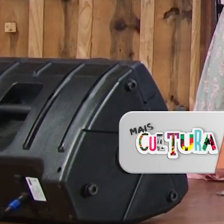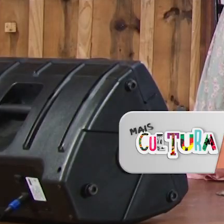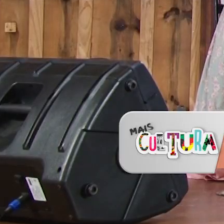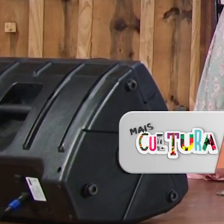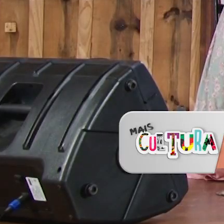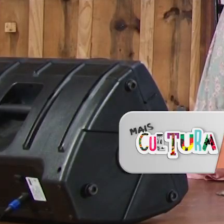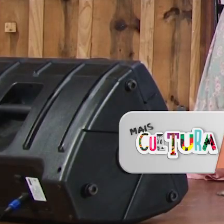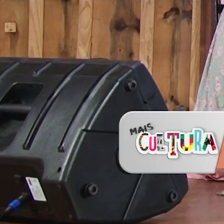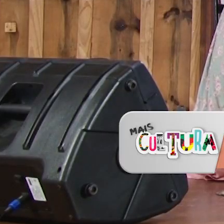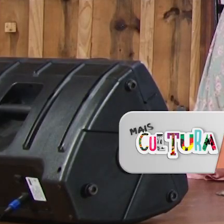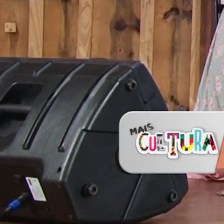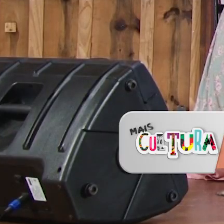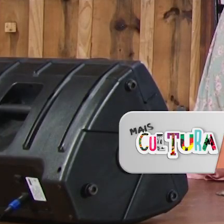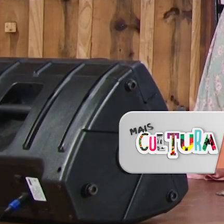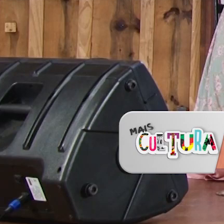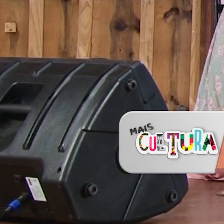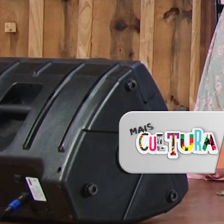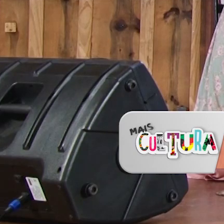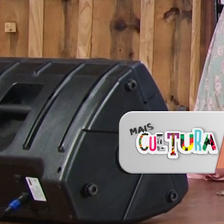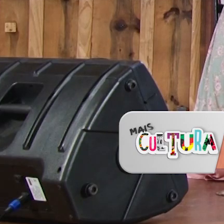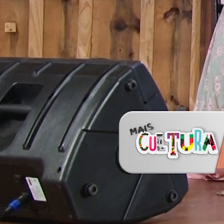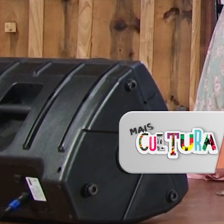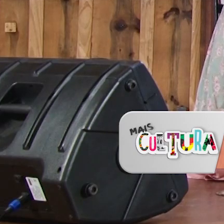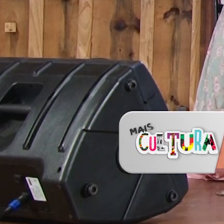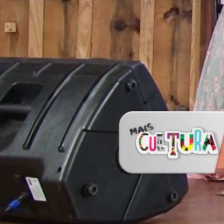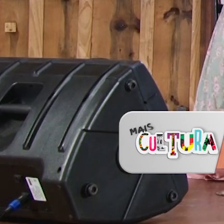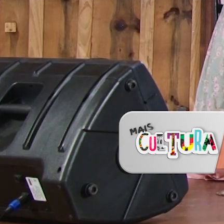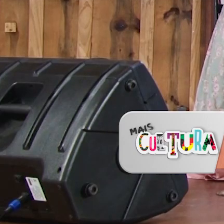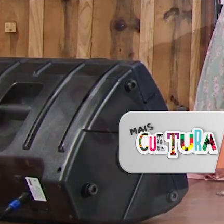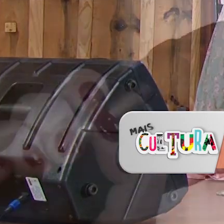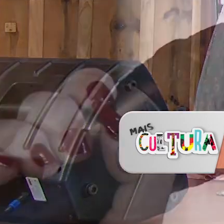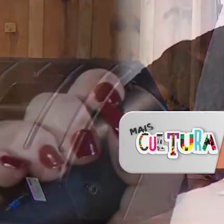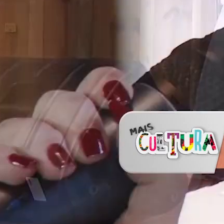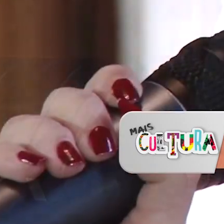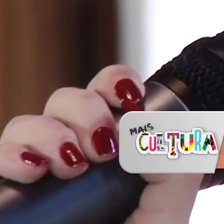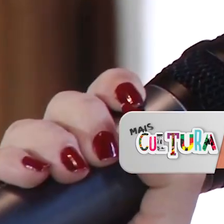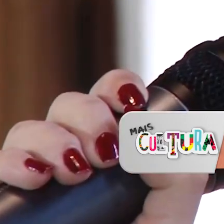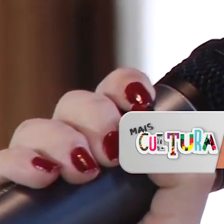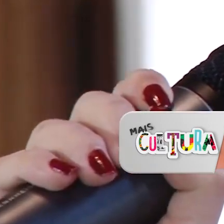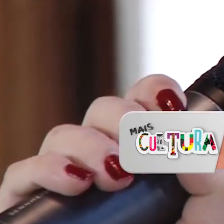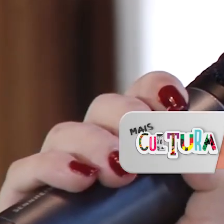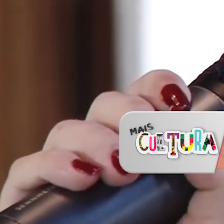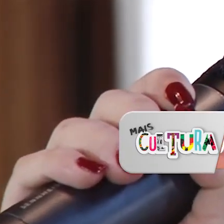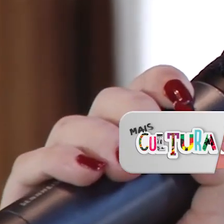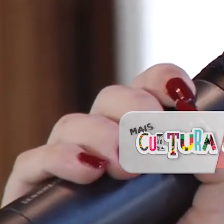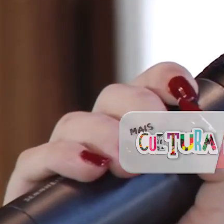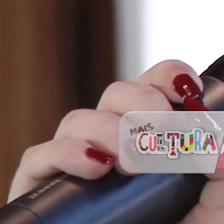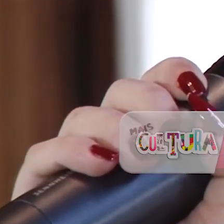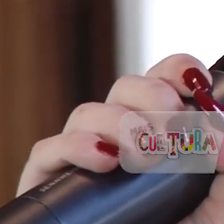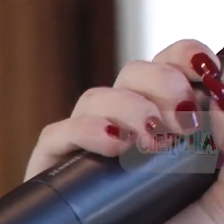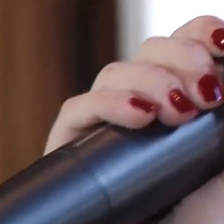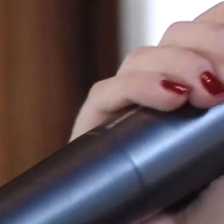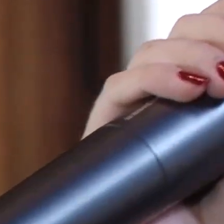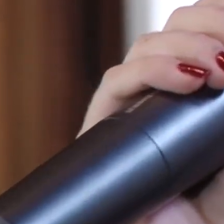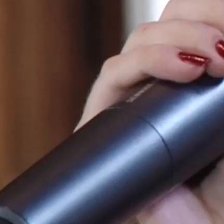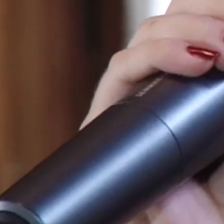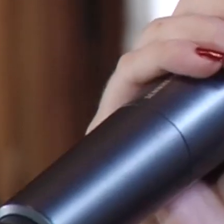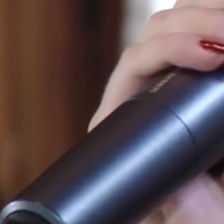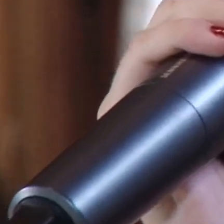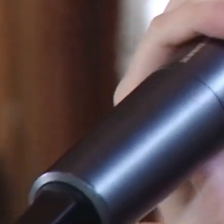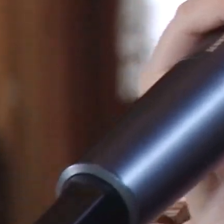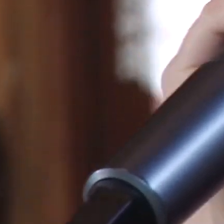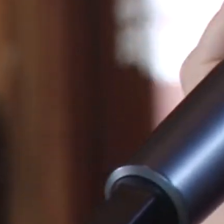horas calmas com esta metade perdida, pois avistei comovido